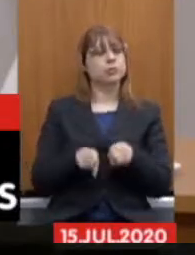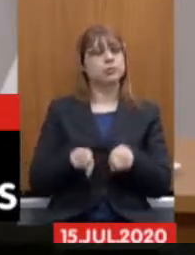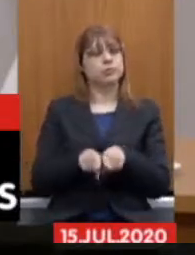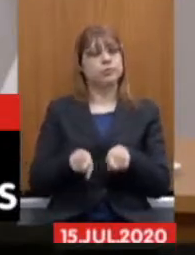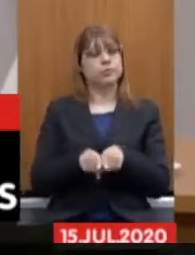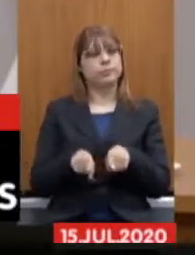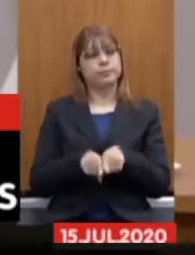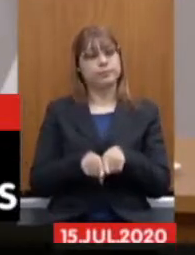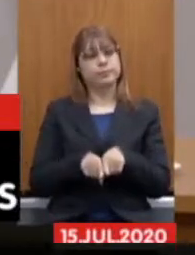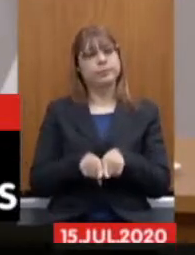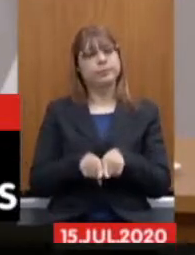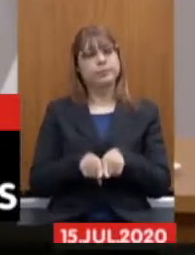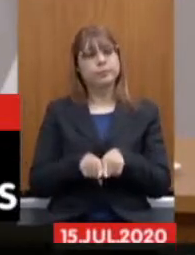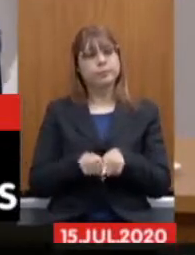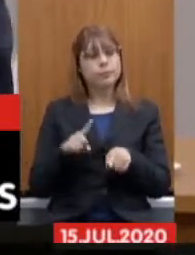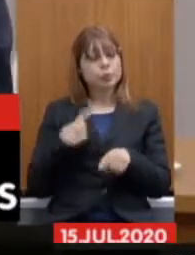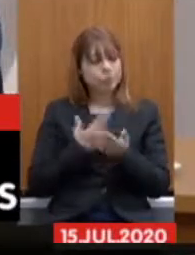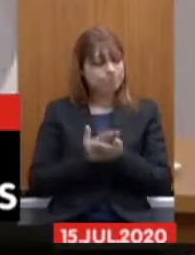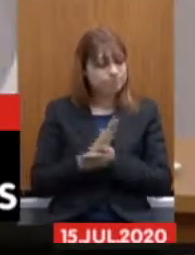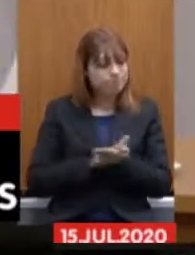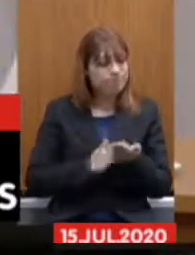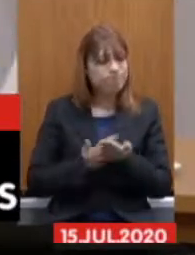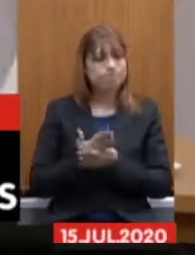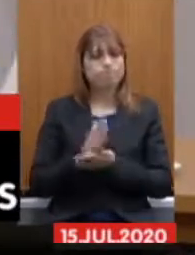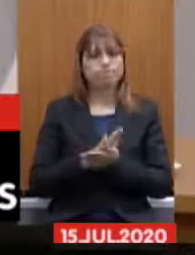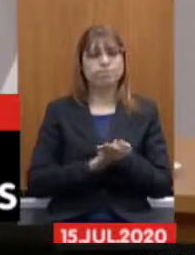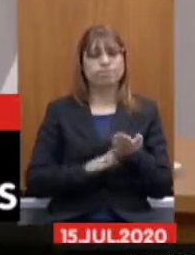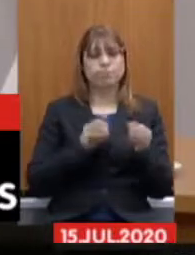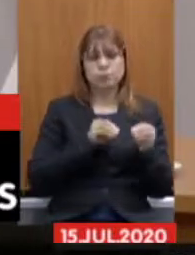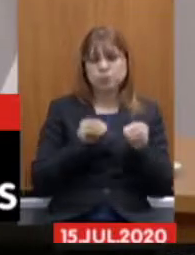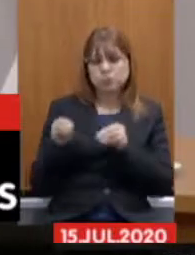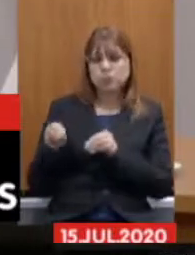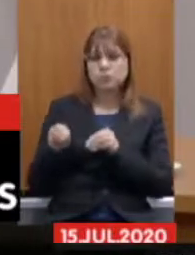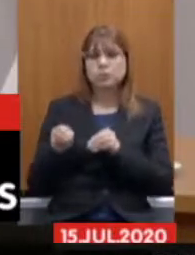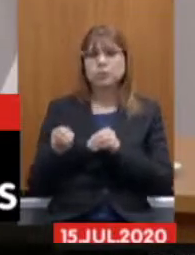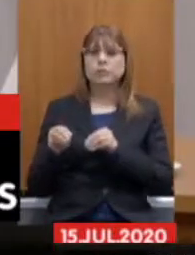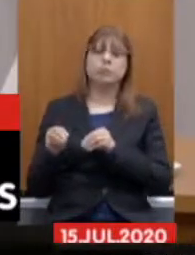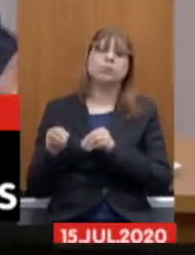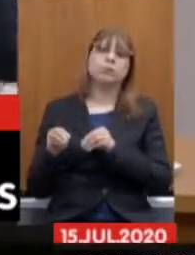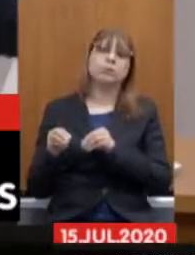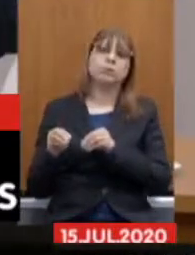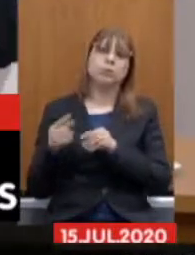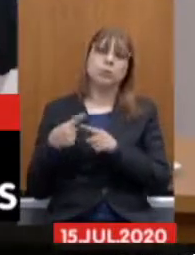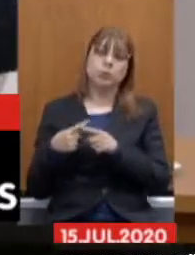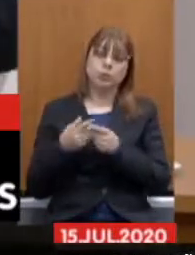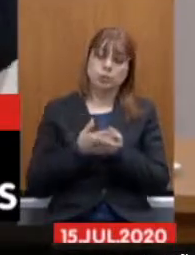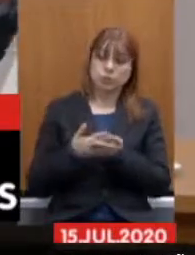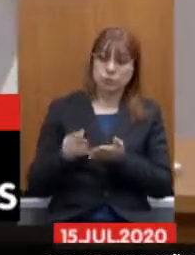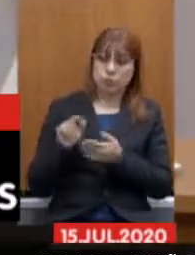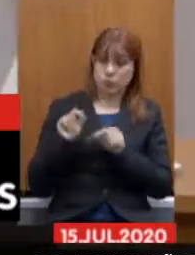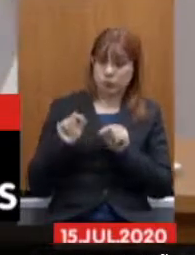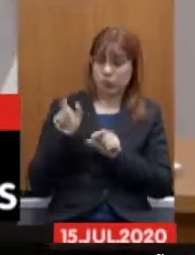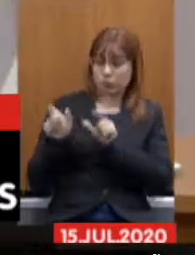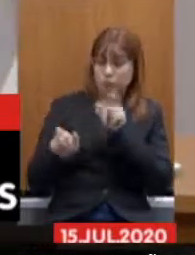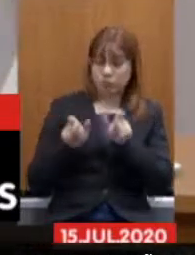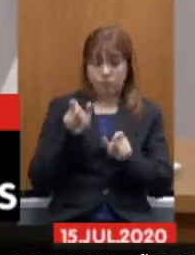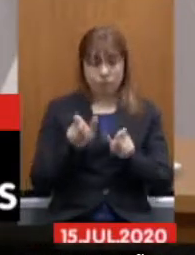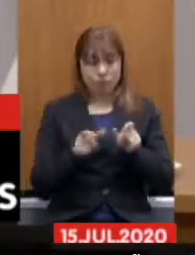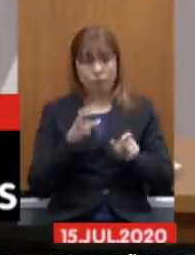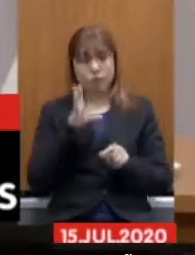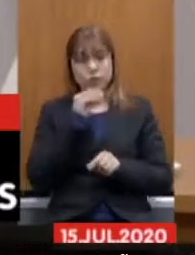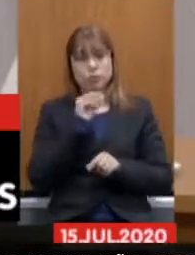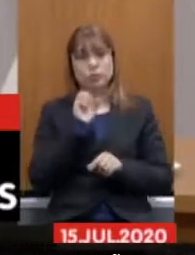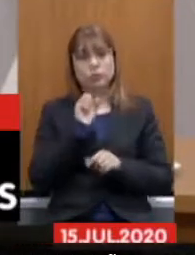nos incomoda muito que a questão da migração abrimos uma janela para que estes servidores possam ingressar